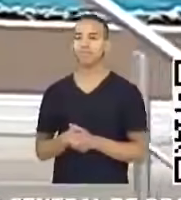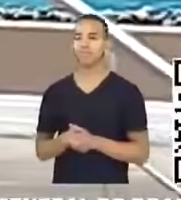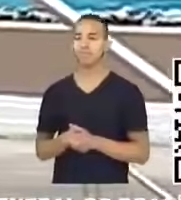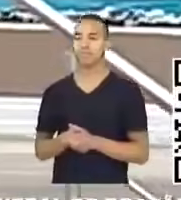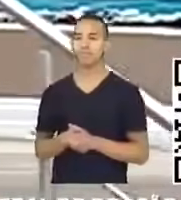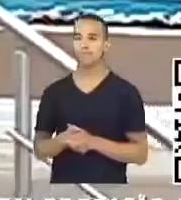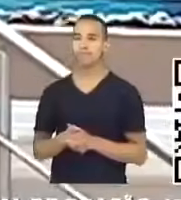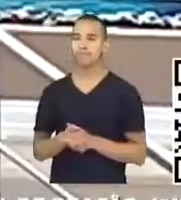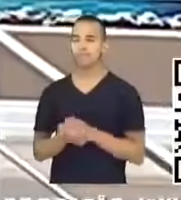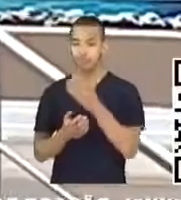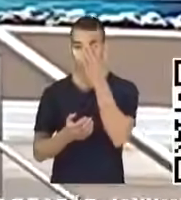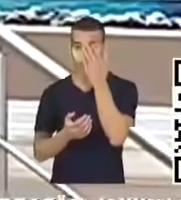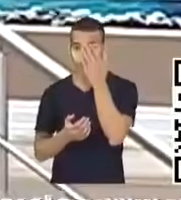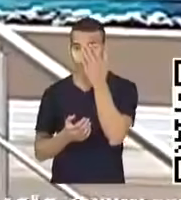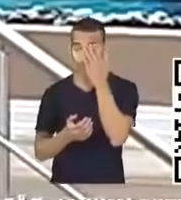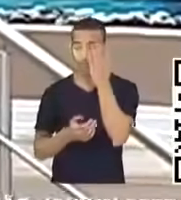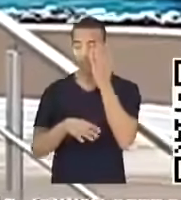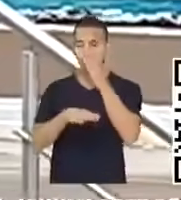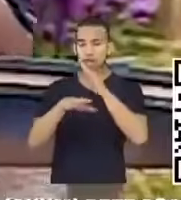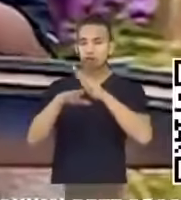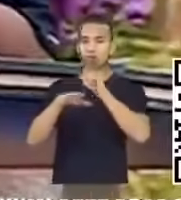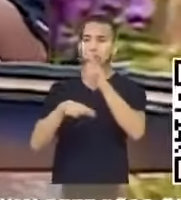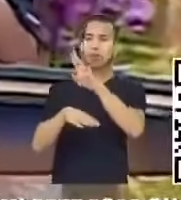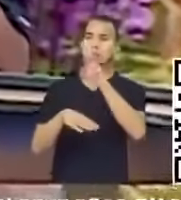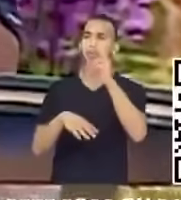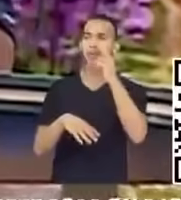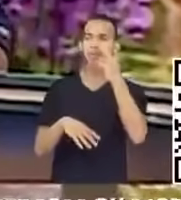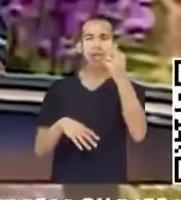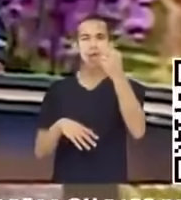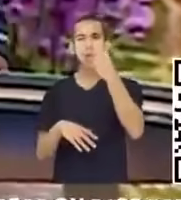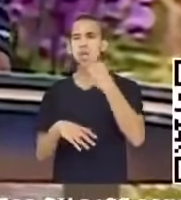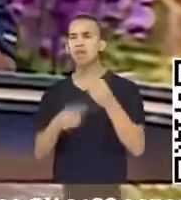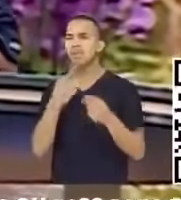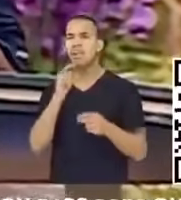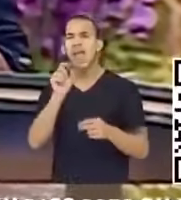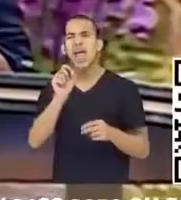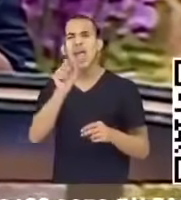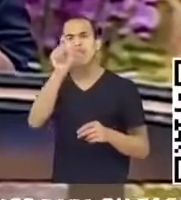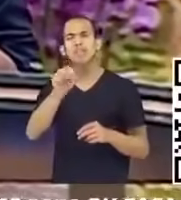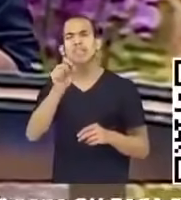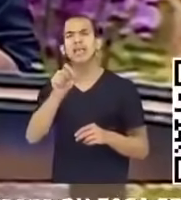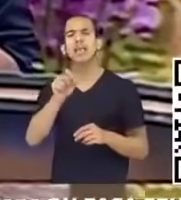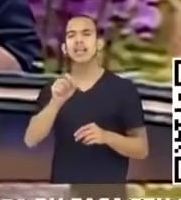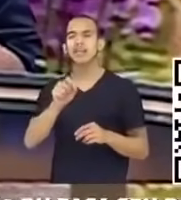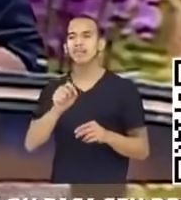E eu chamei ele pelo nome melhorou quem é o Senhor